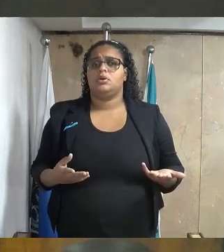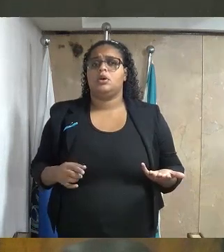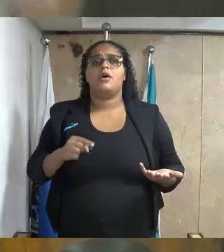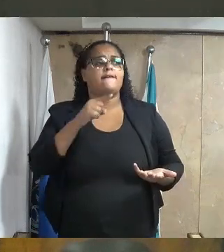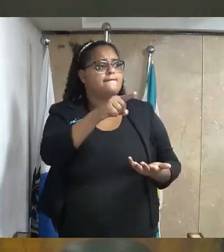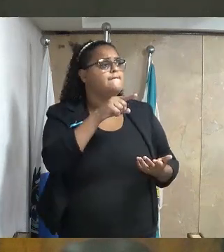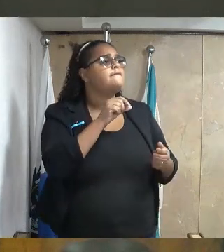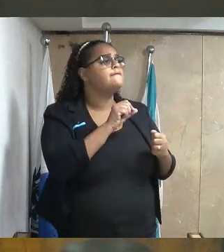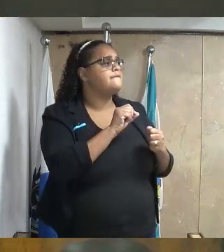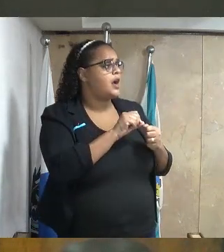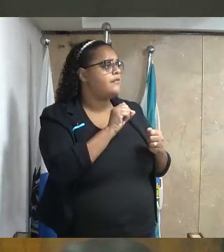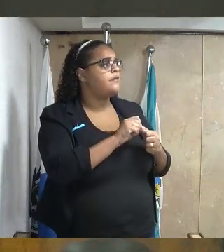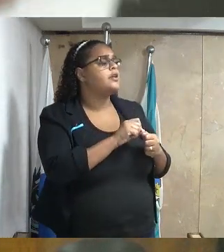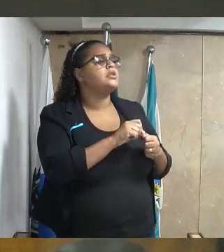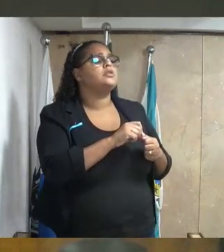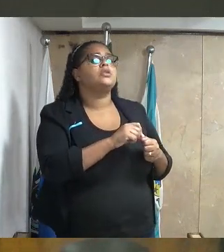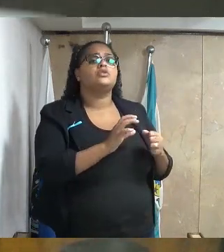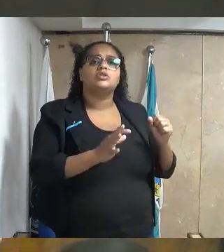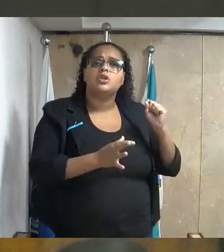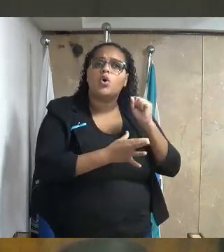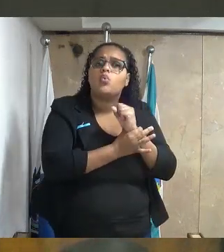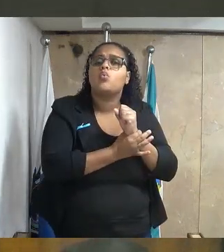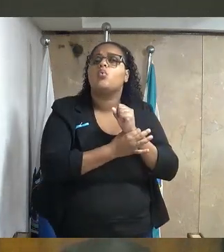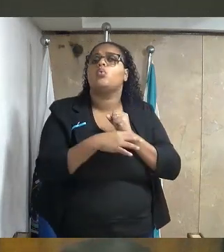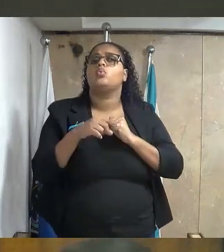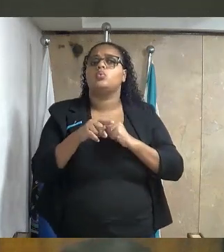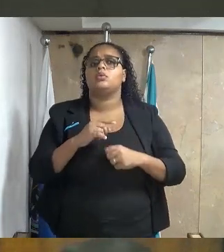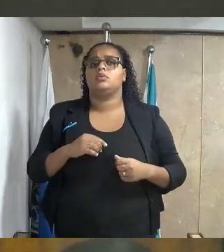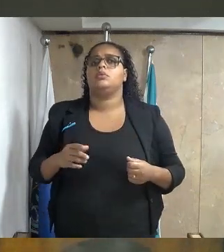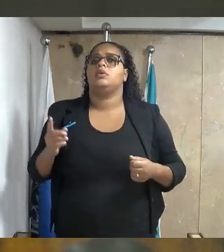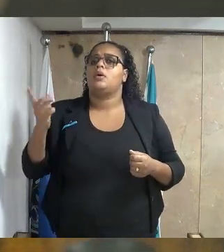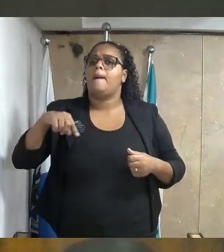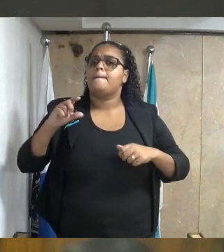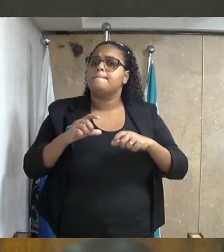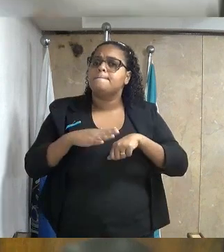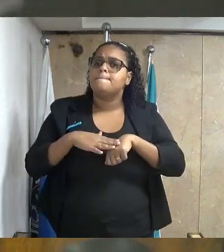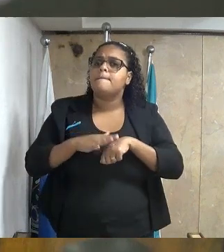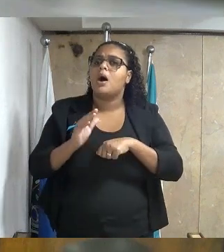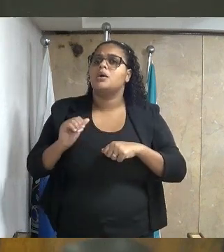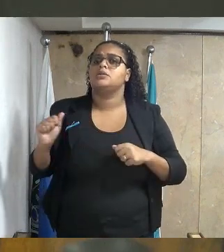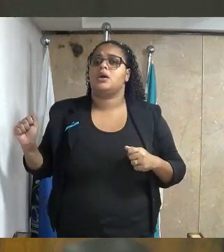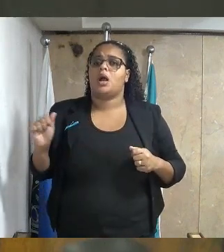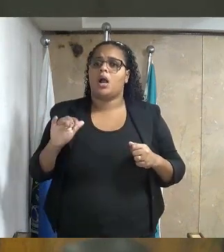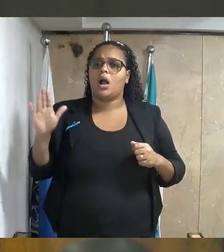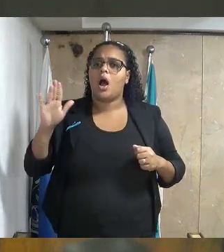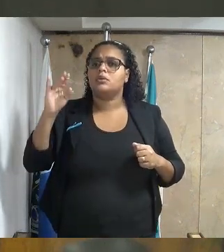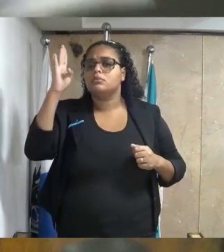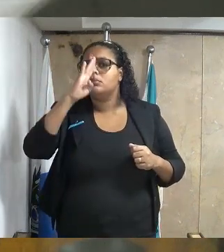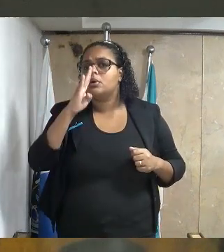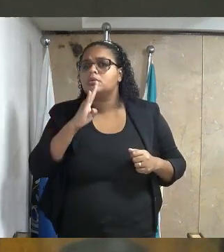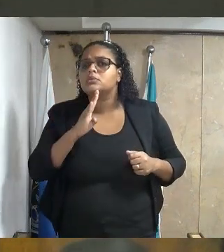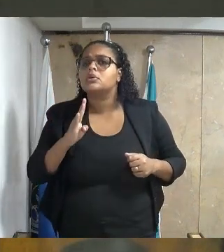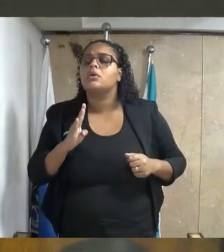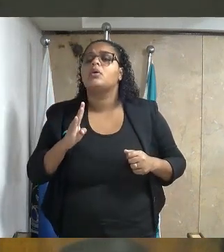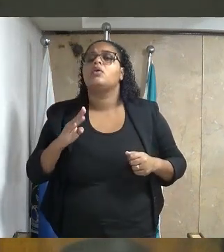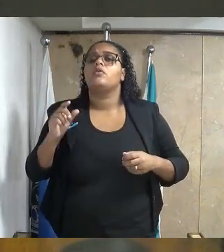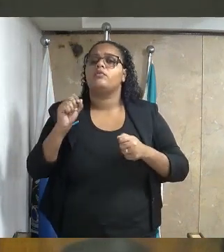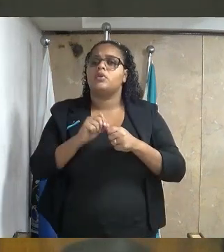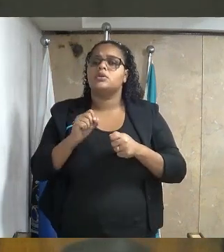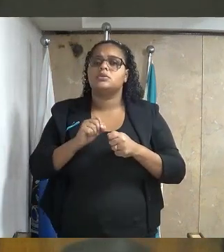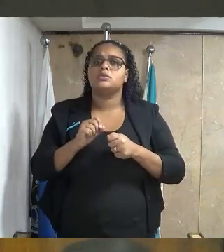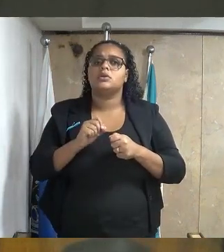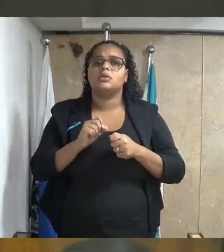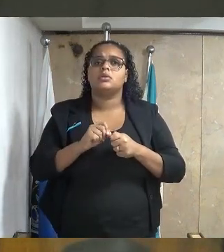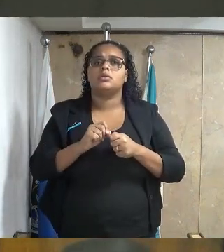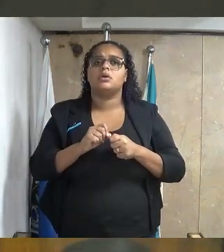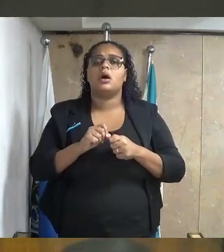você vai fazer o seguro do seu automóvel, é um dos mais caros do Brasil para você fazer um seguro aqui